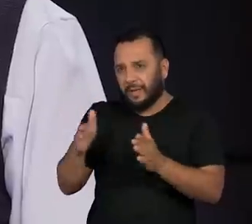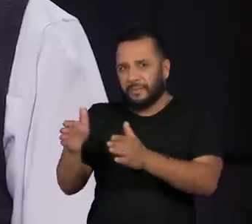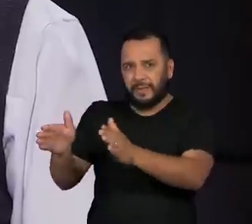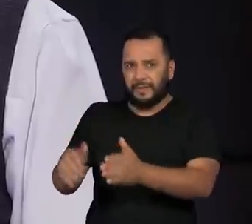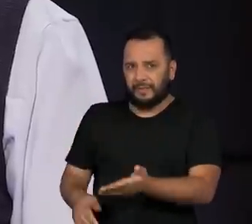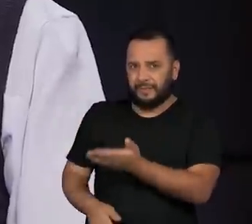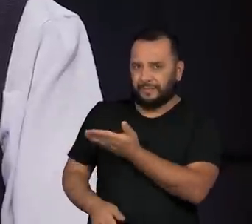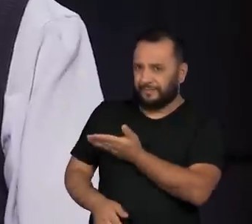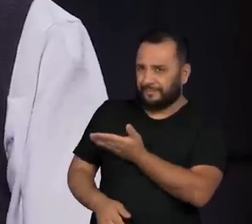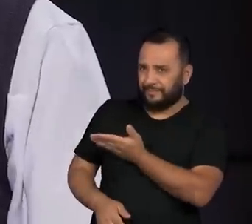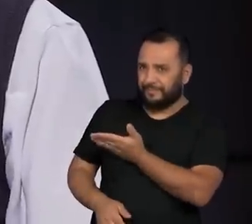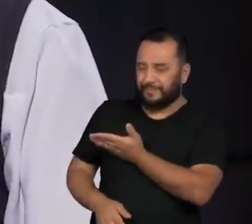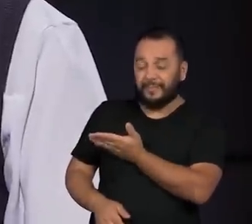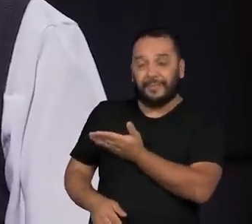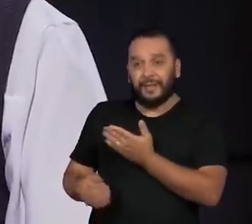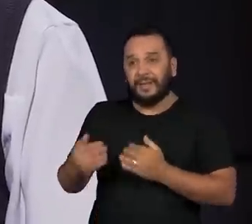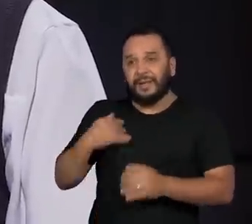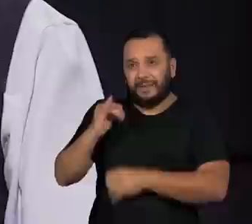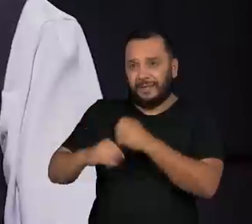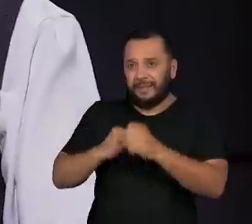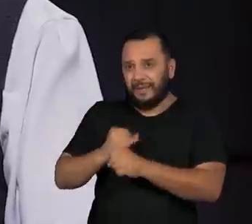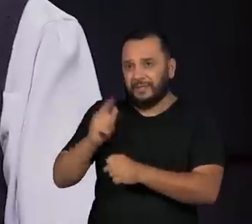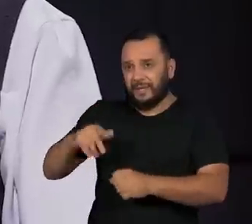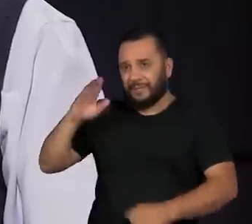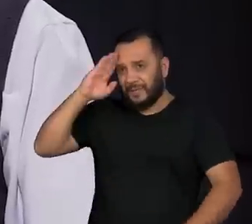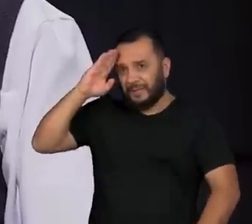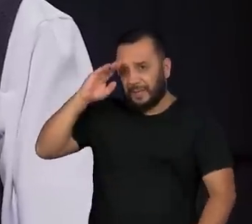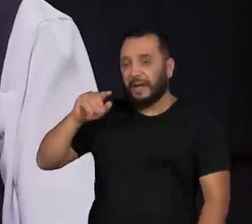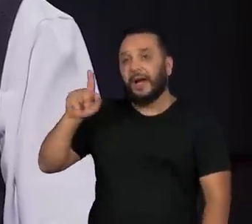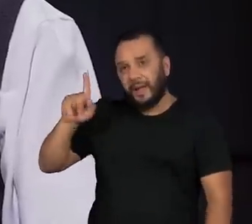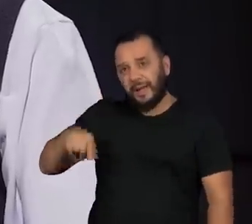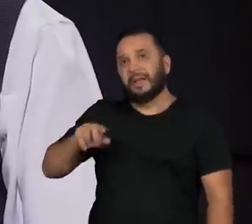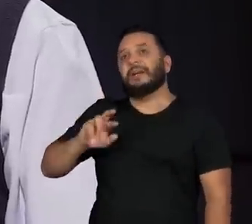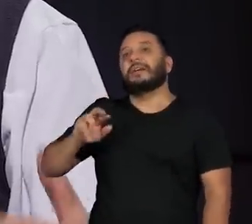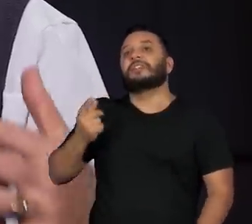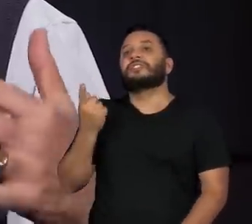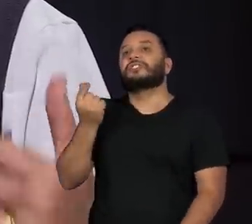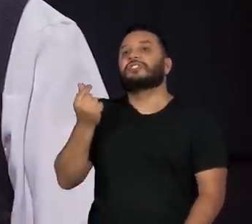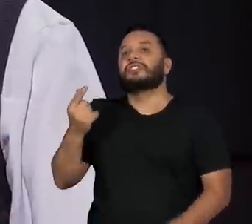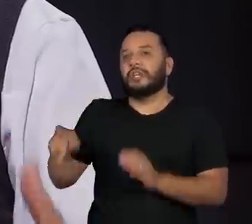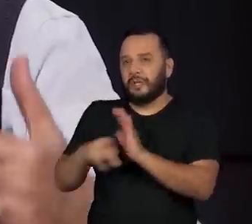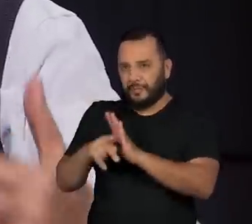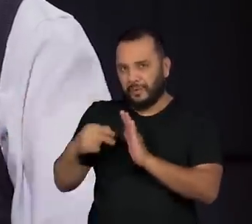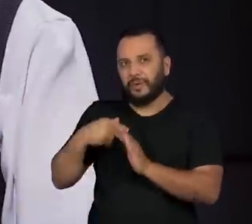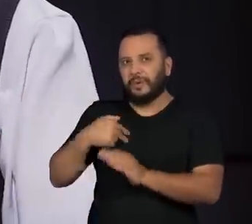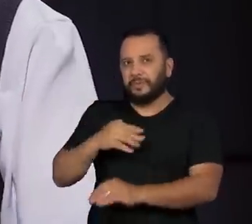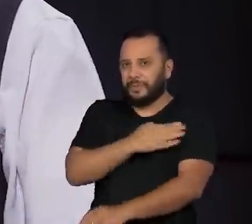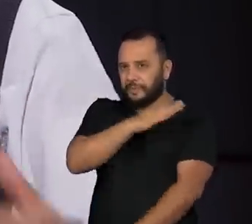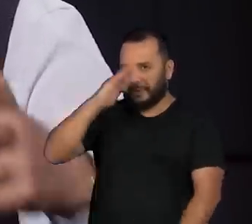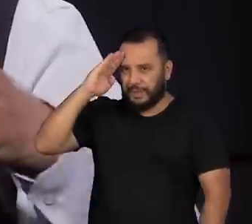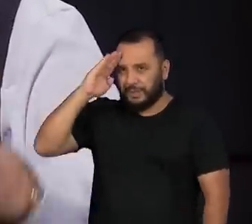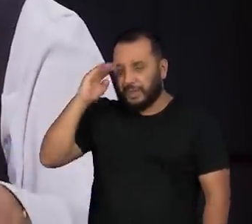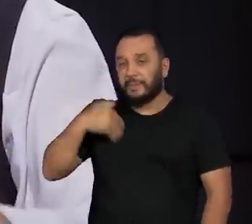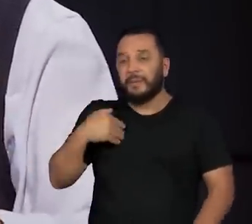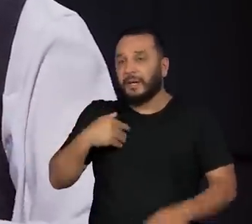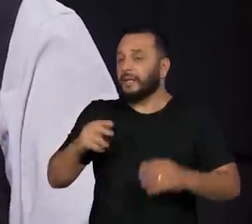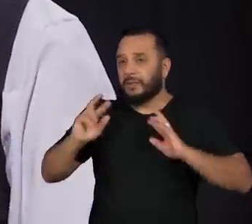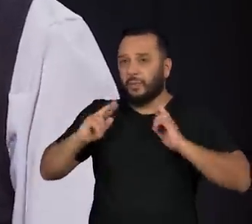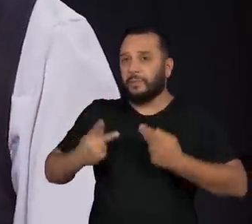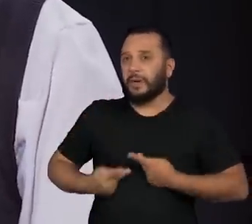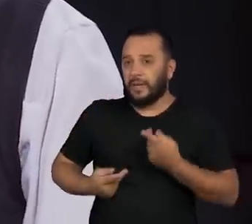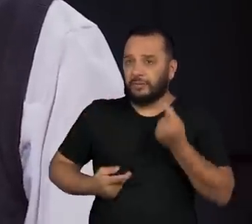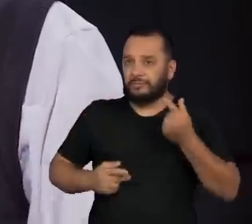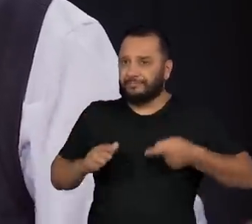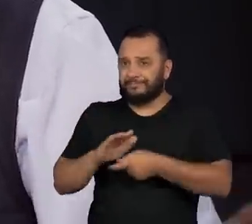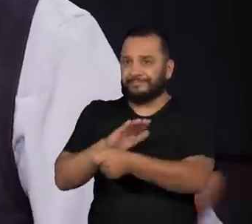tem uma galera militar ela foi gerada com dinheiro militar a arma né foi criada financiada pelo pessoal envolvido nisso